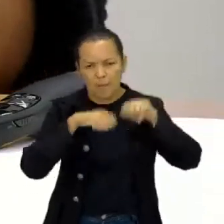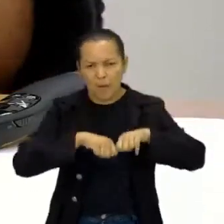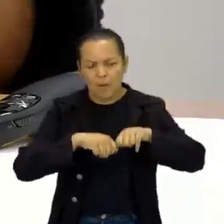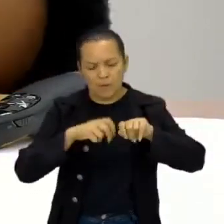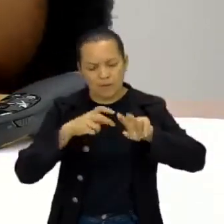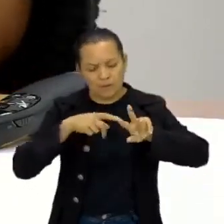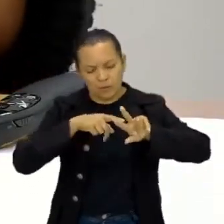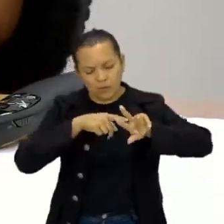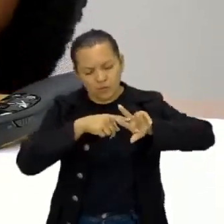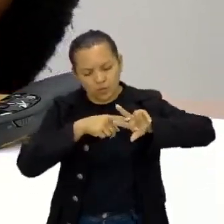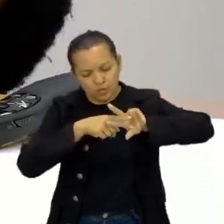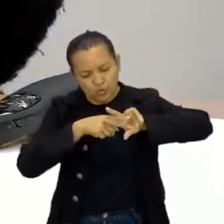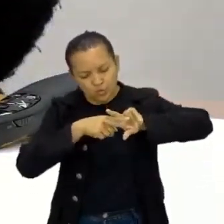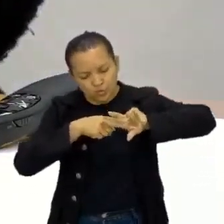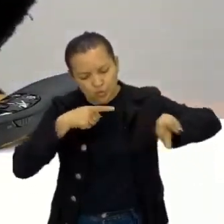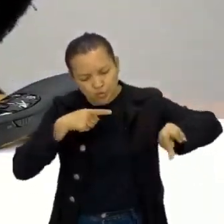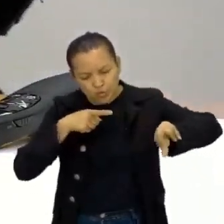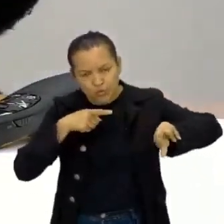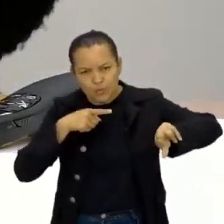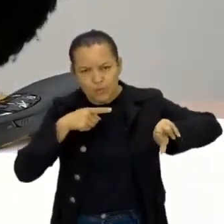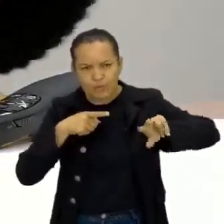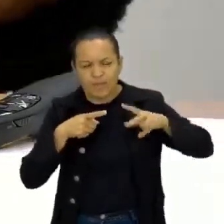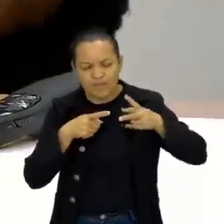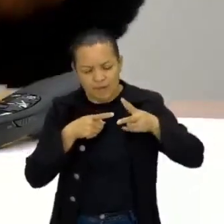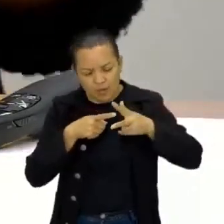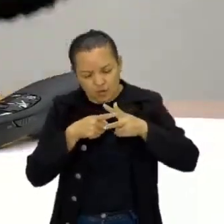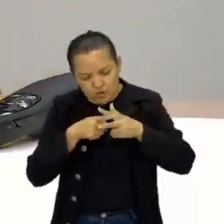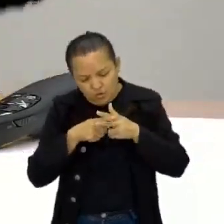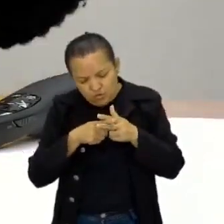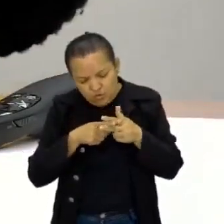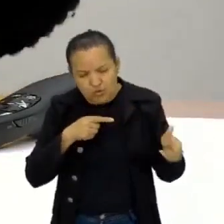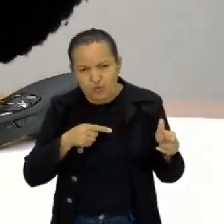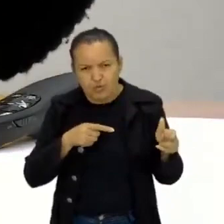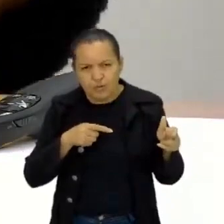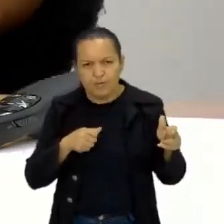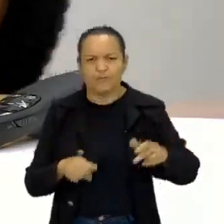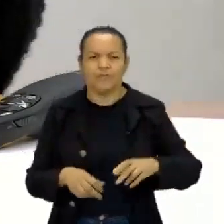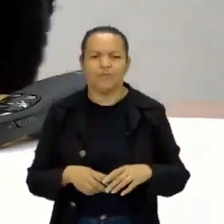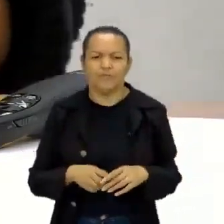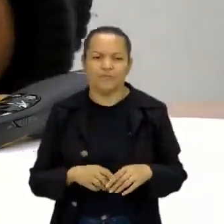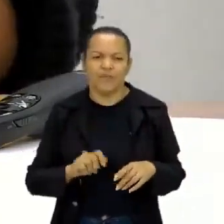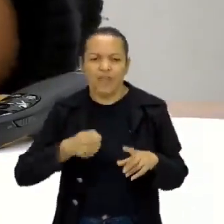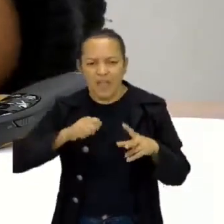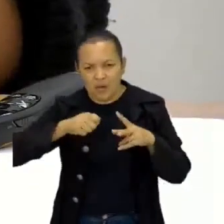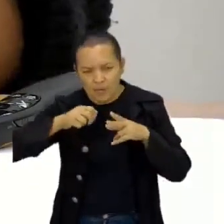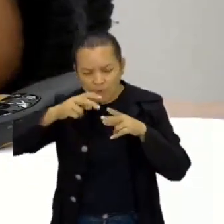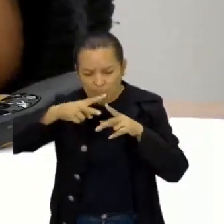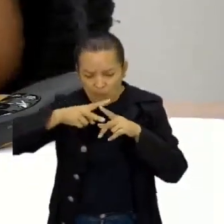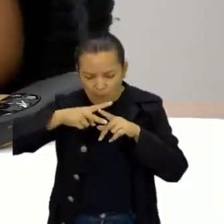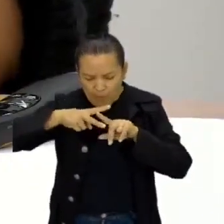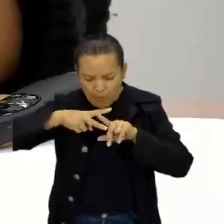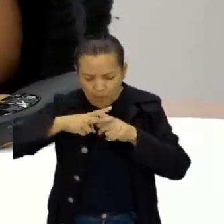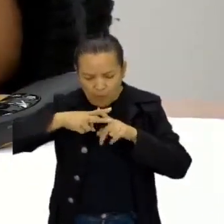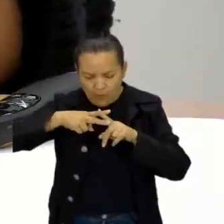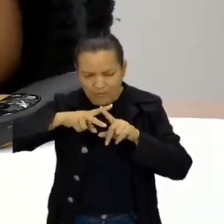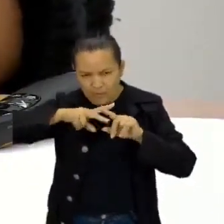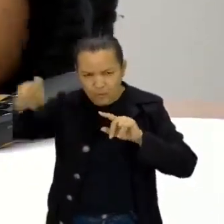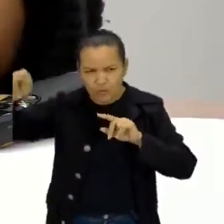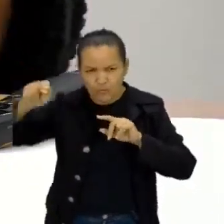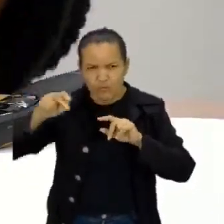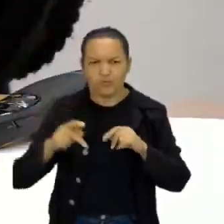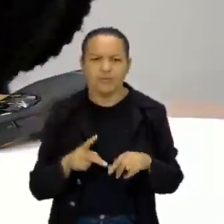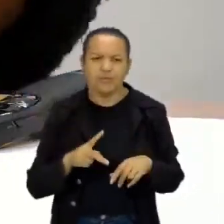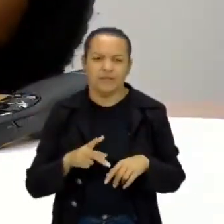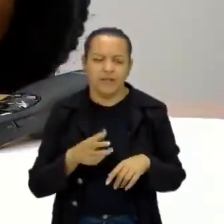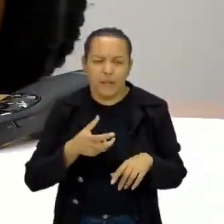se o fio não tá bem descascado ou tá, tipo, tá muito pouco para fora, corta em volta, não faz com força, senão